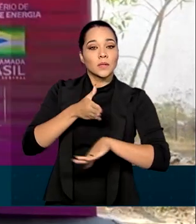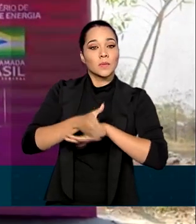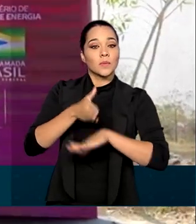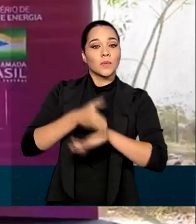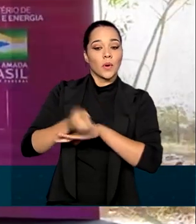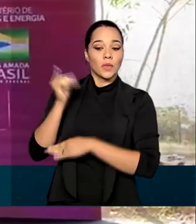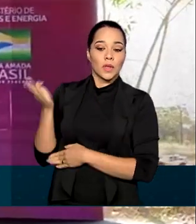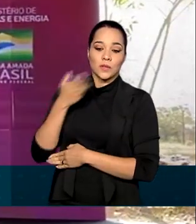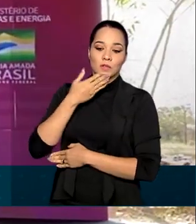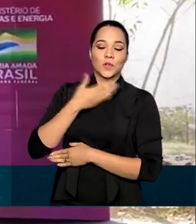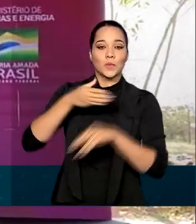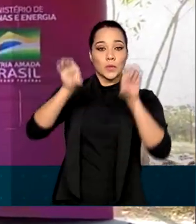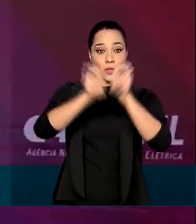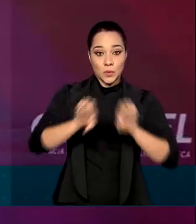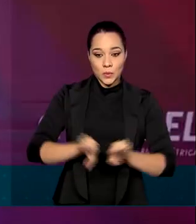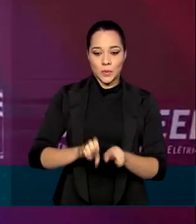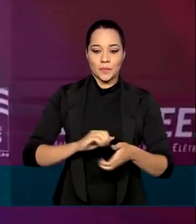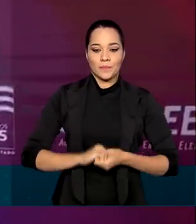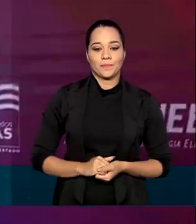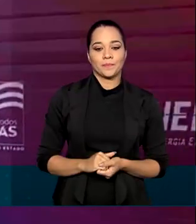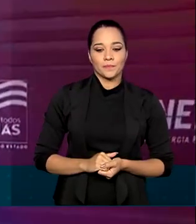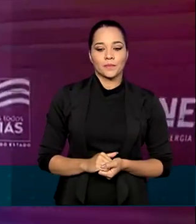desse tipo de infraestrutura.